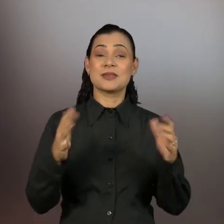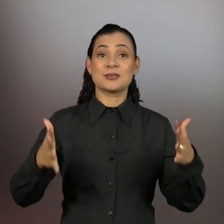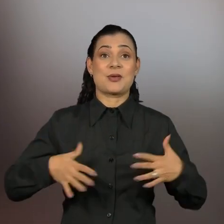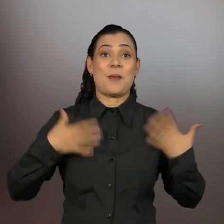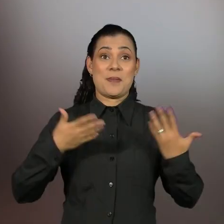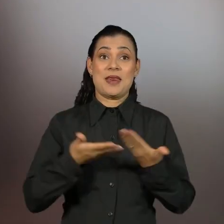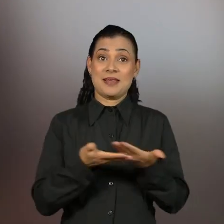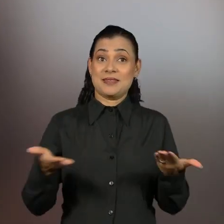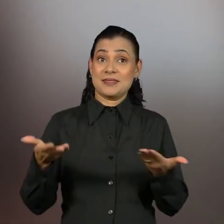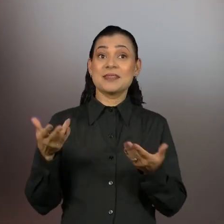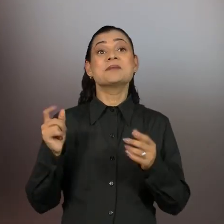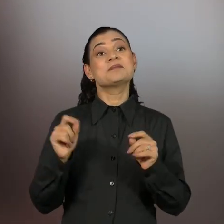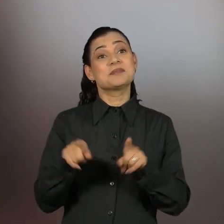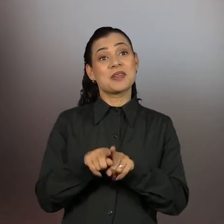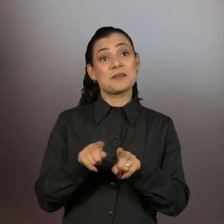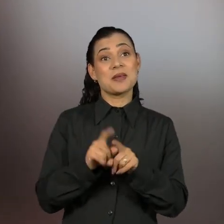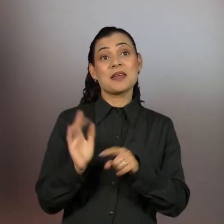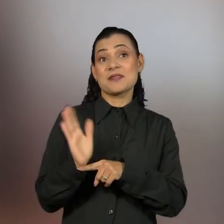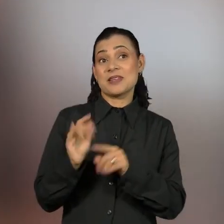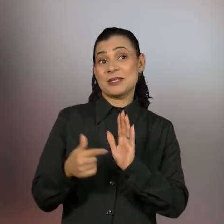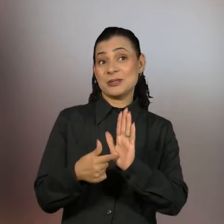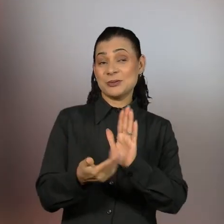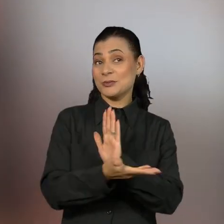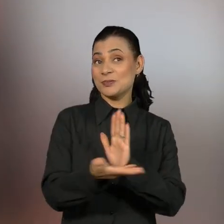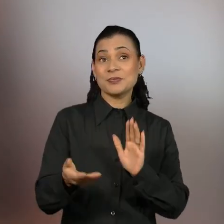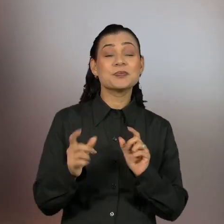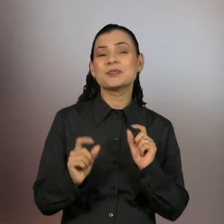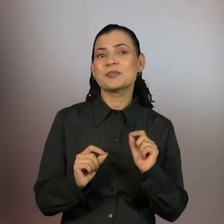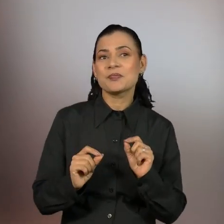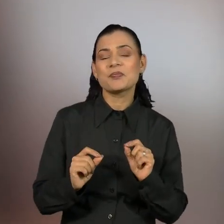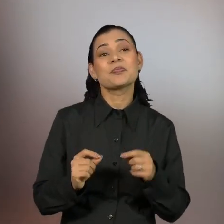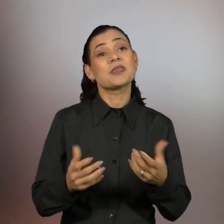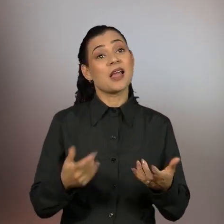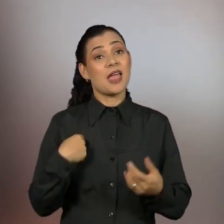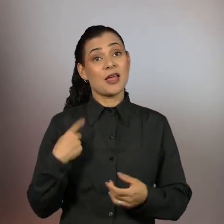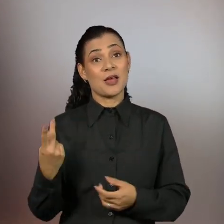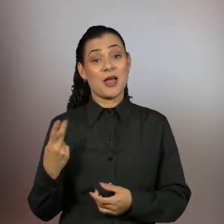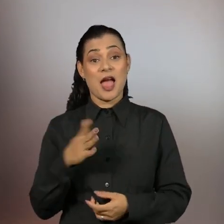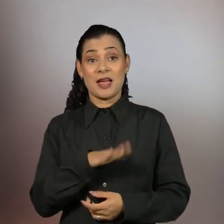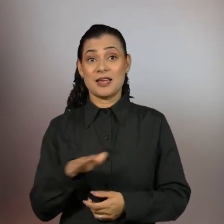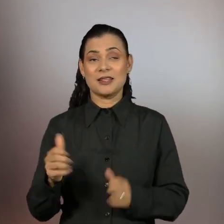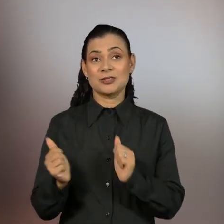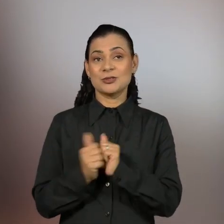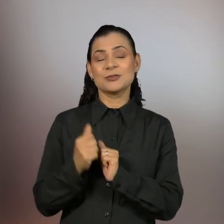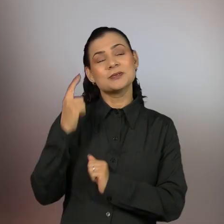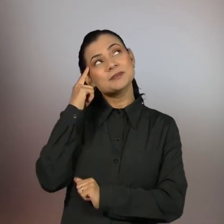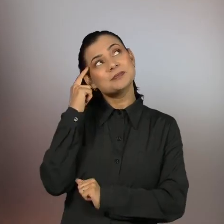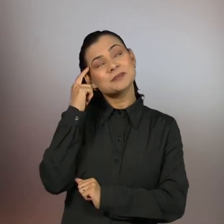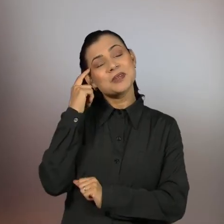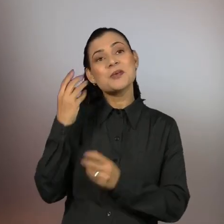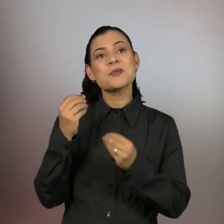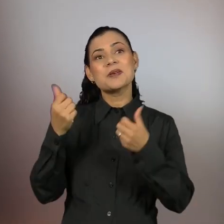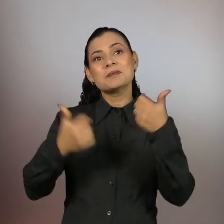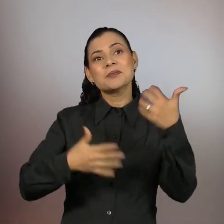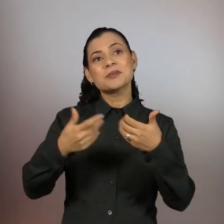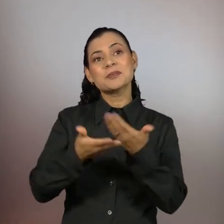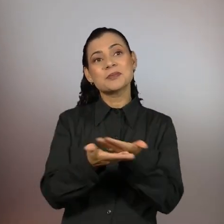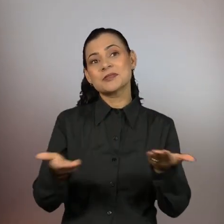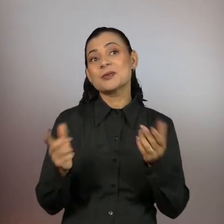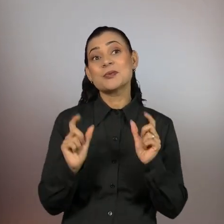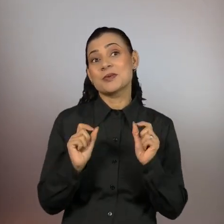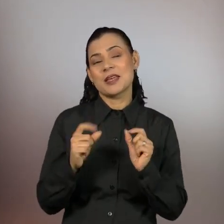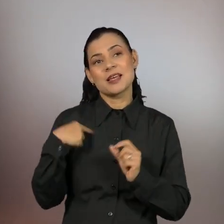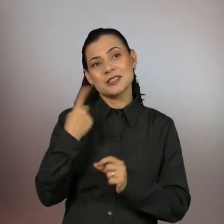para vocês no programa aqui do Xalita. E eu e as crianças, a gente ficou pensando o que a gente poderia falar para vocês. Então a